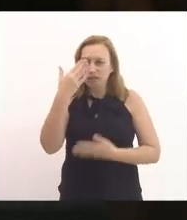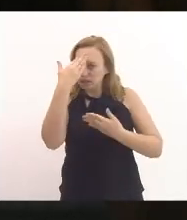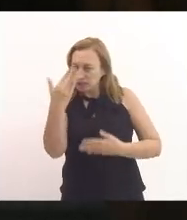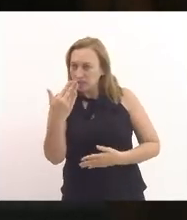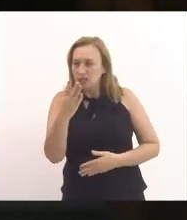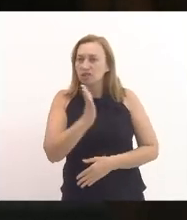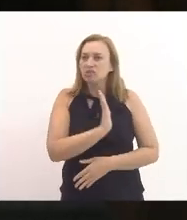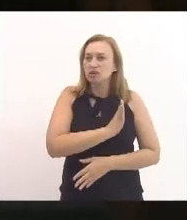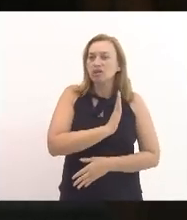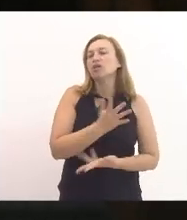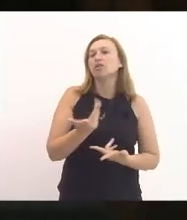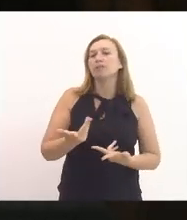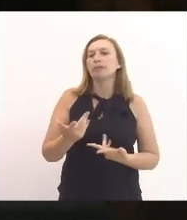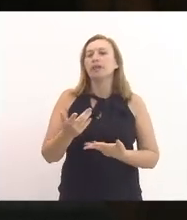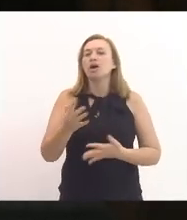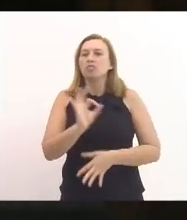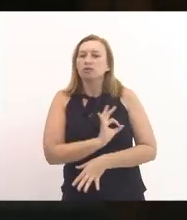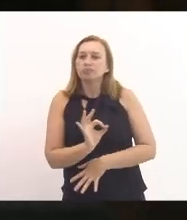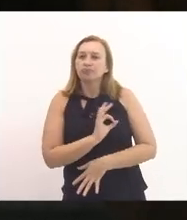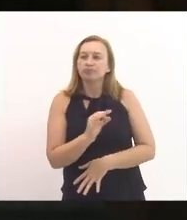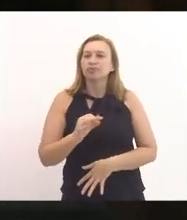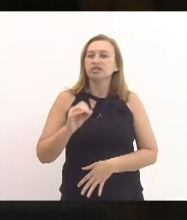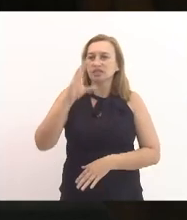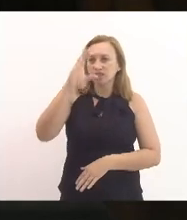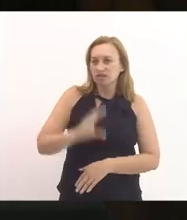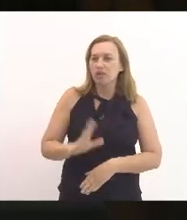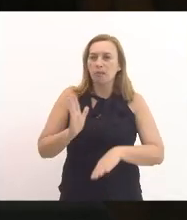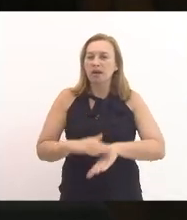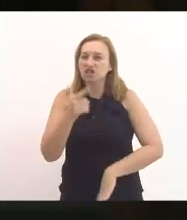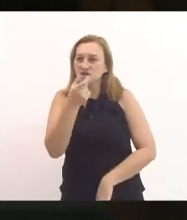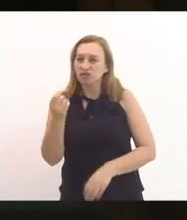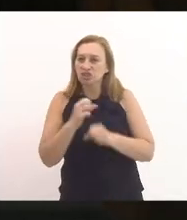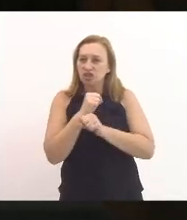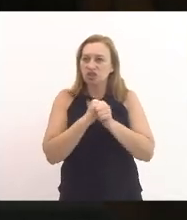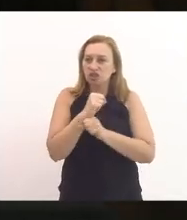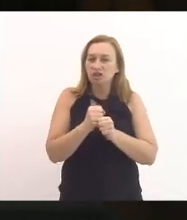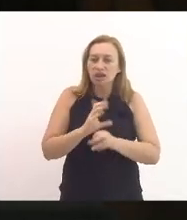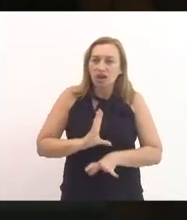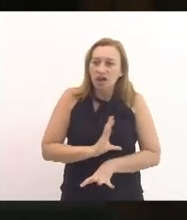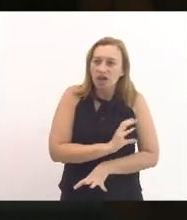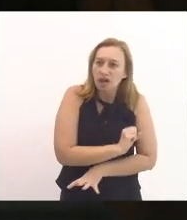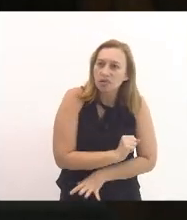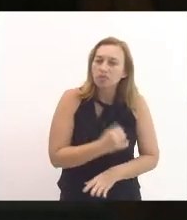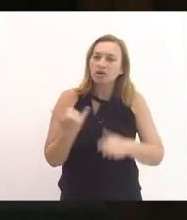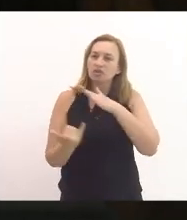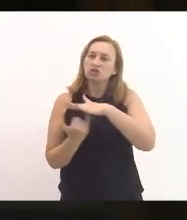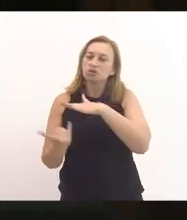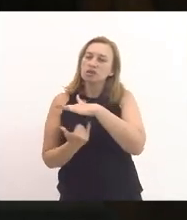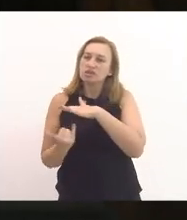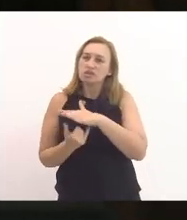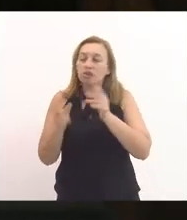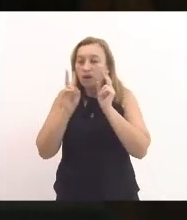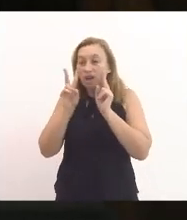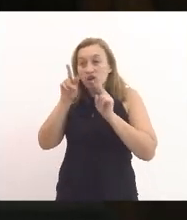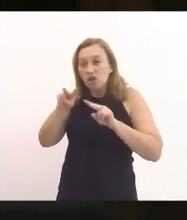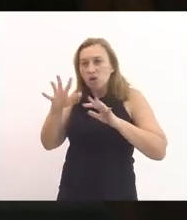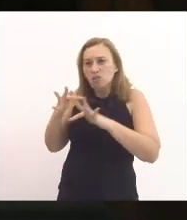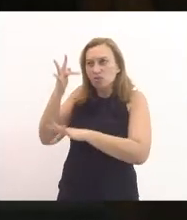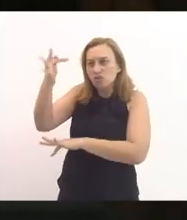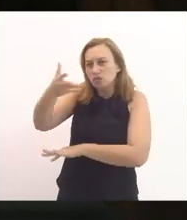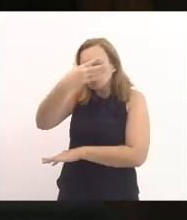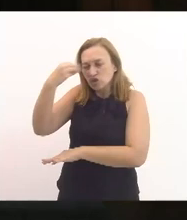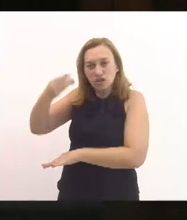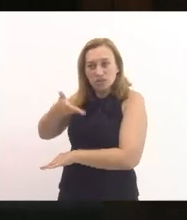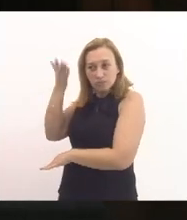policial civil né 20 há mais de 20 anos né apaixonado pela substituição querendo que a gente olha para o futuro